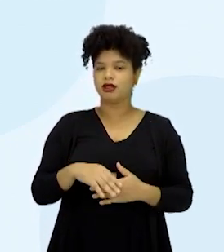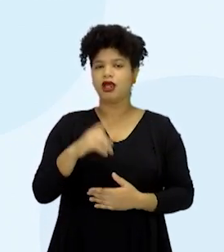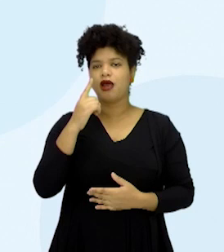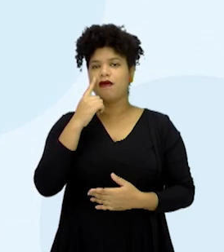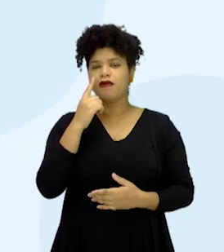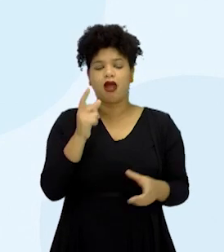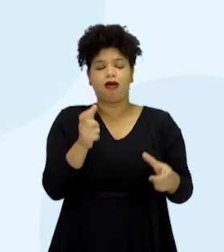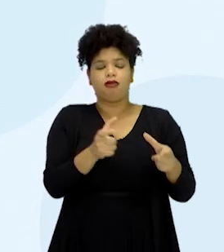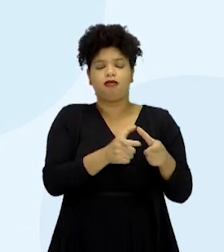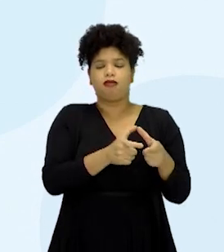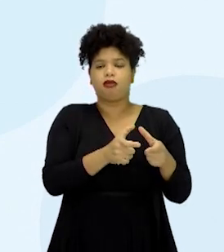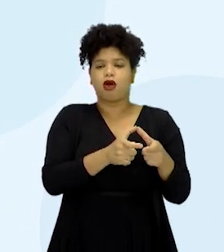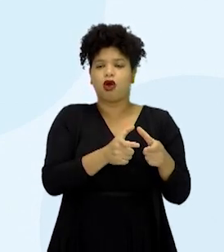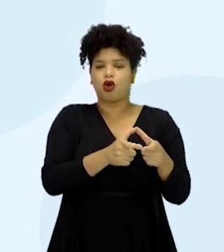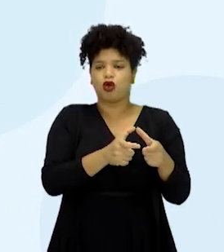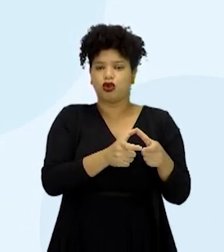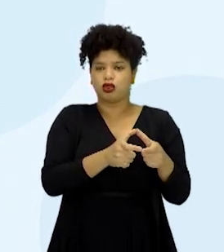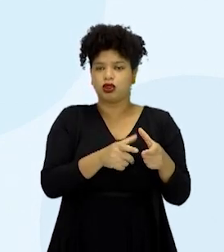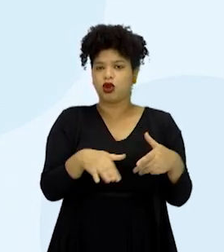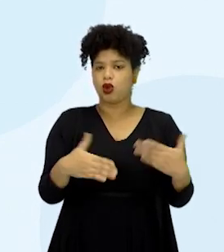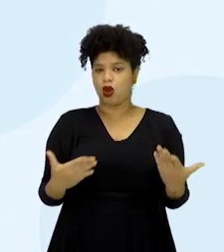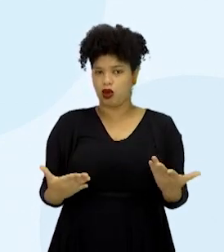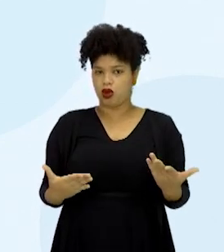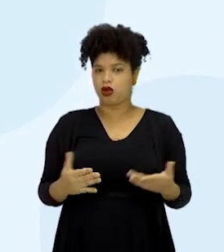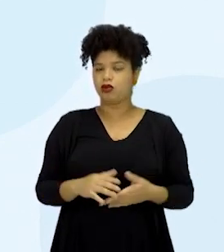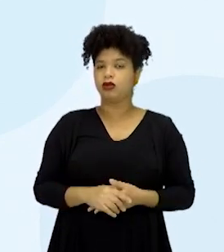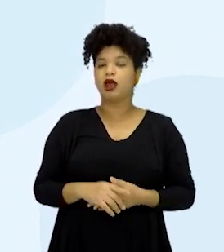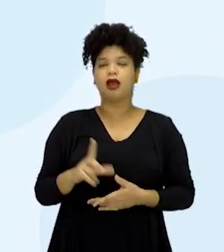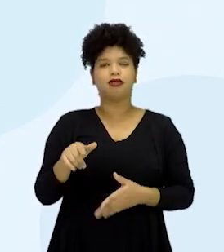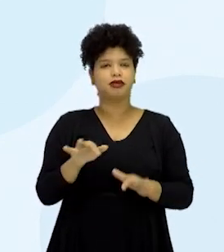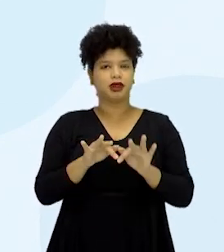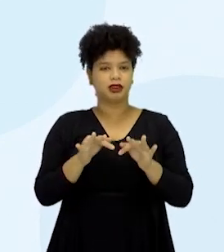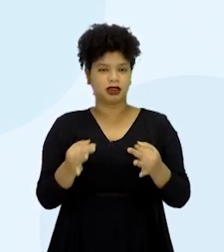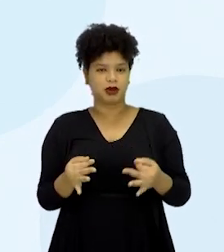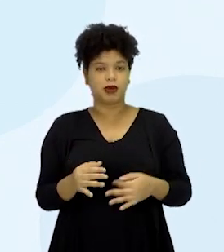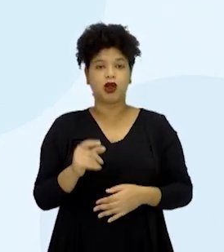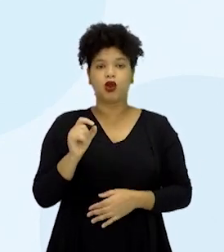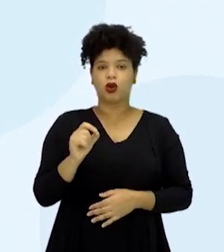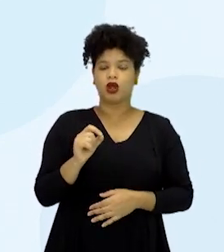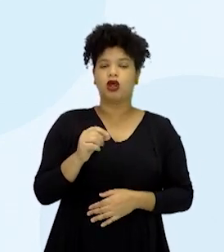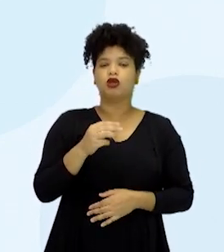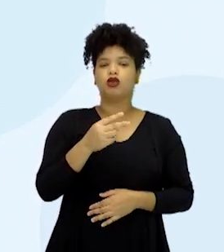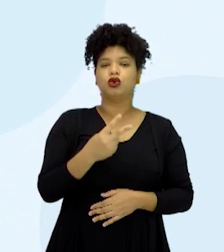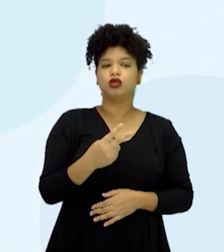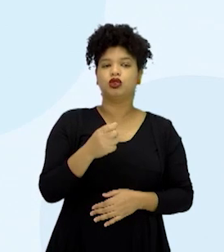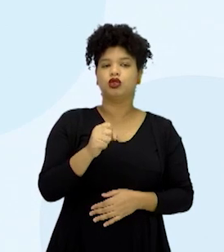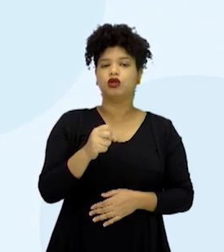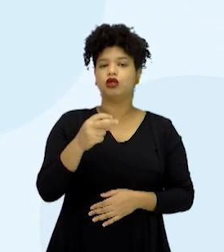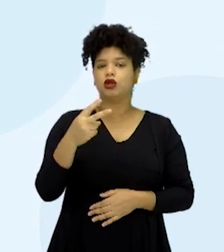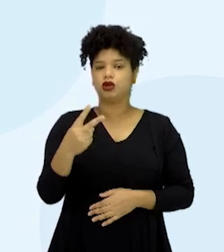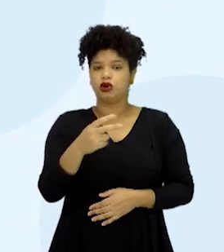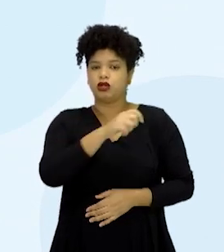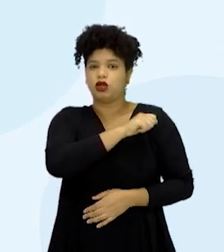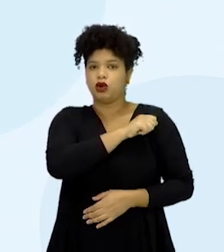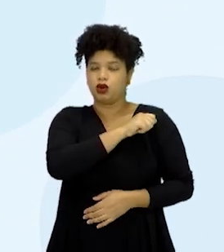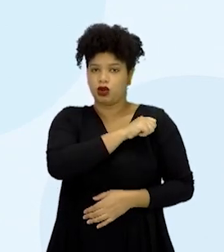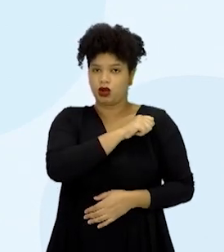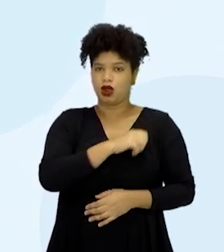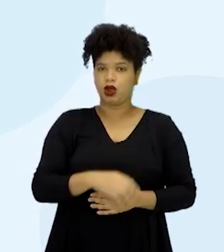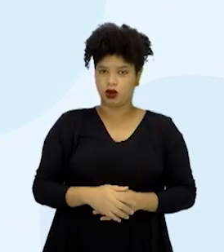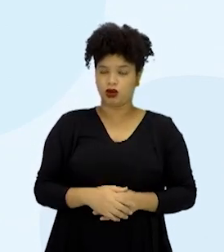amostra. Bom, a gente usou a amostra simples, foram 282 alunos de três escolas, uma amostragem